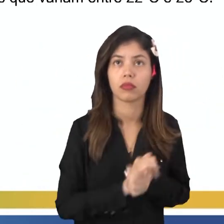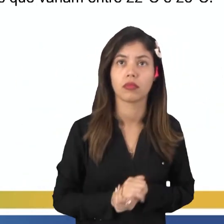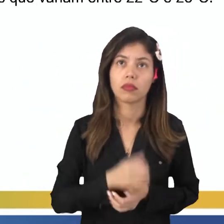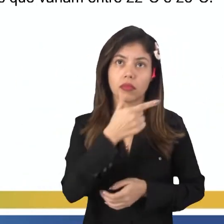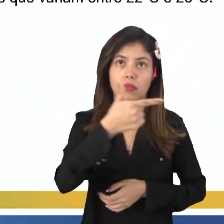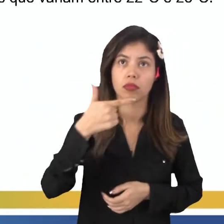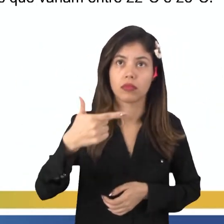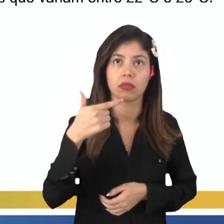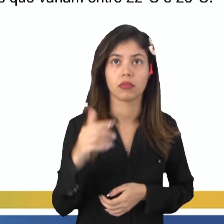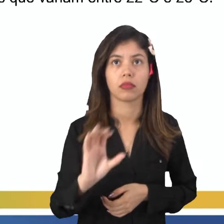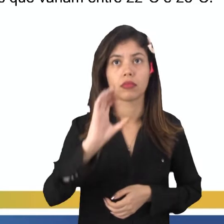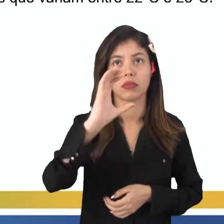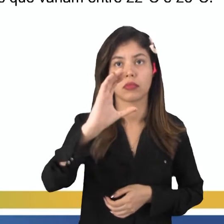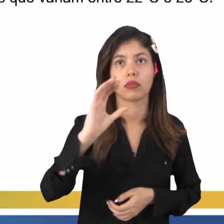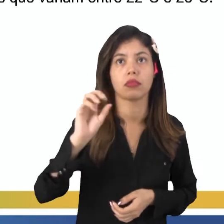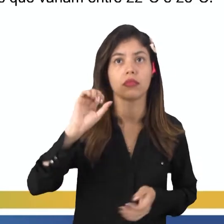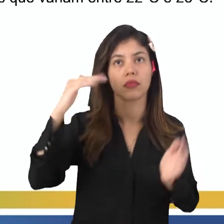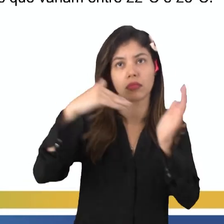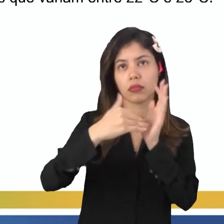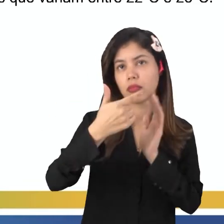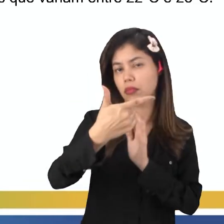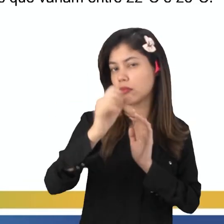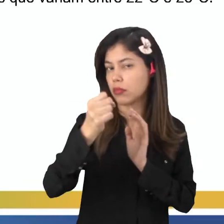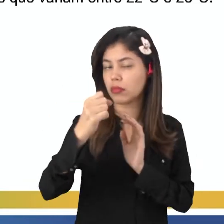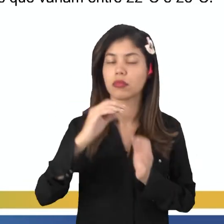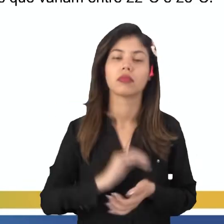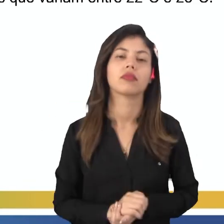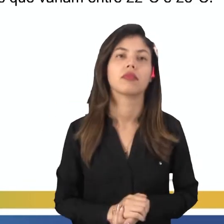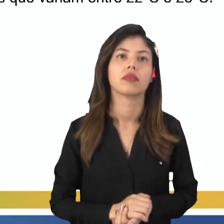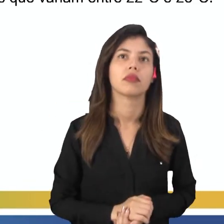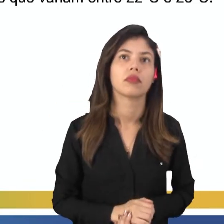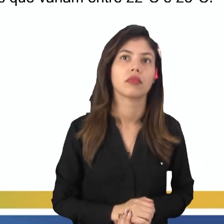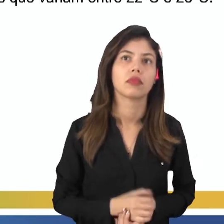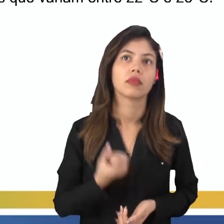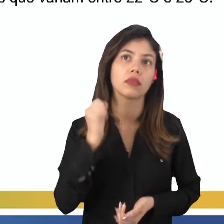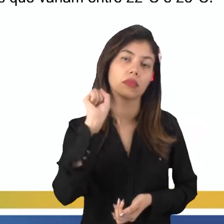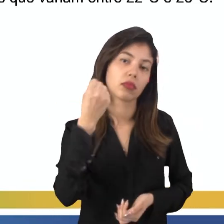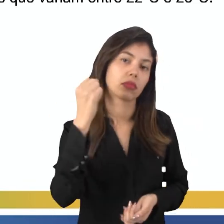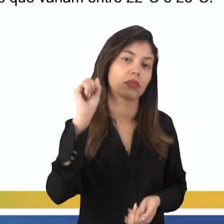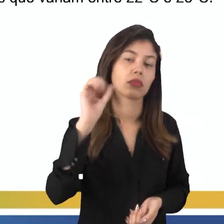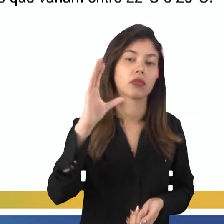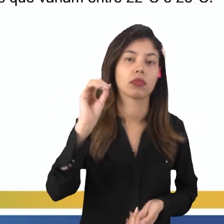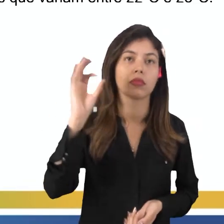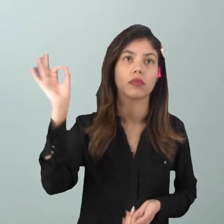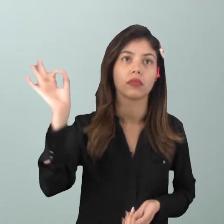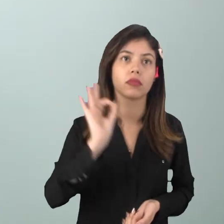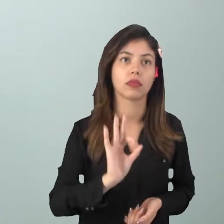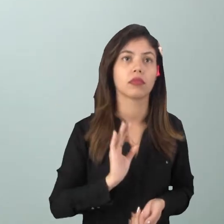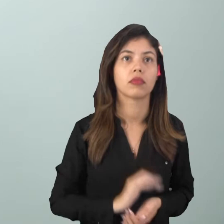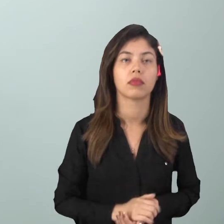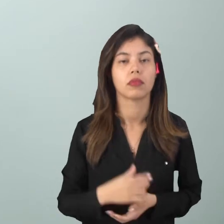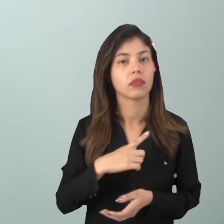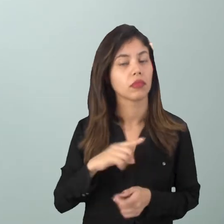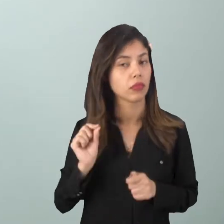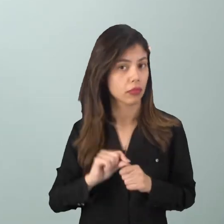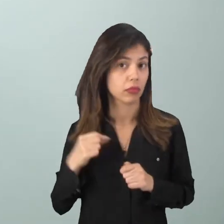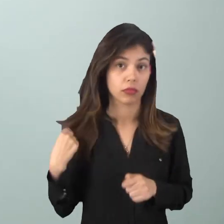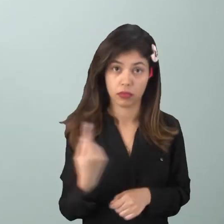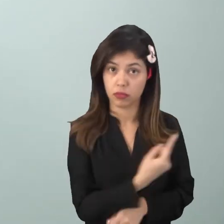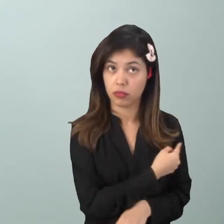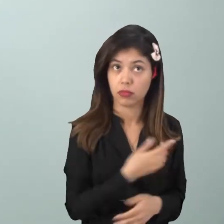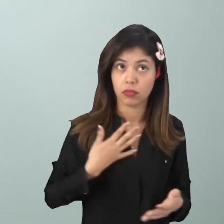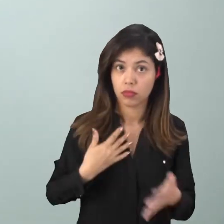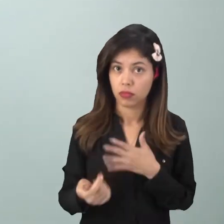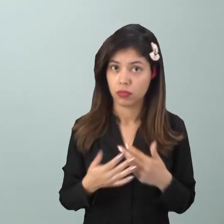graus centígrados e 28 graus centígrados. Lembrando que esse 80% de umidade é o que faz com